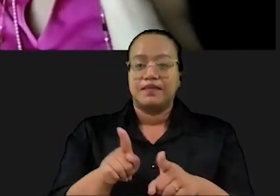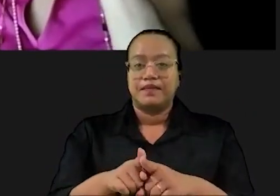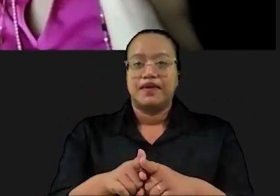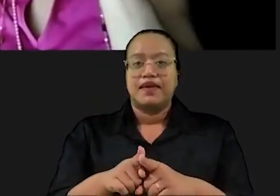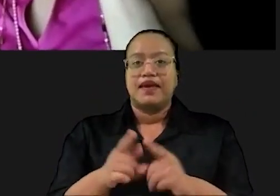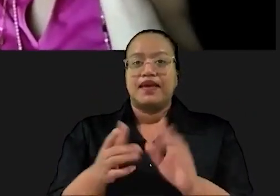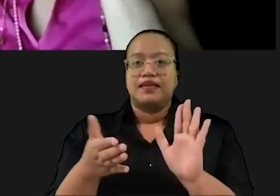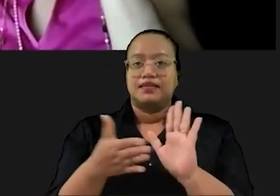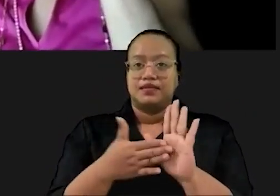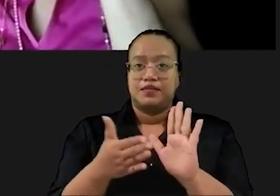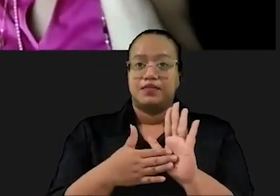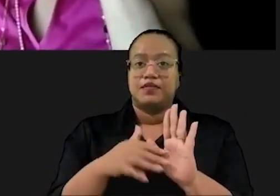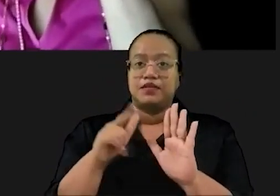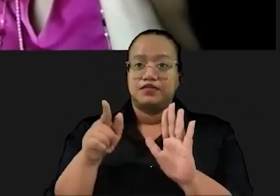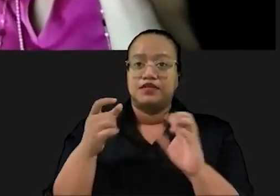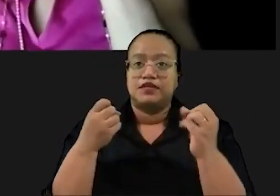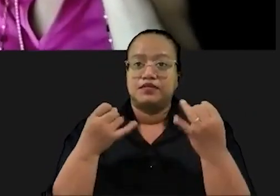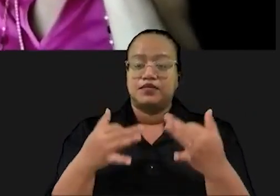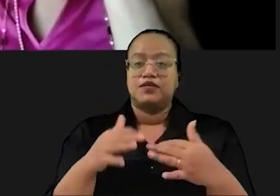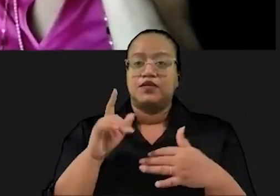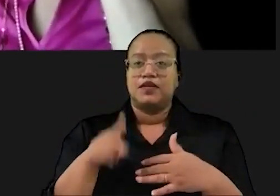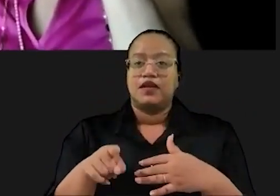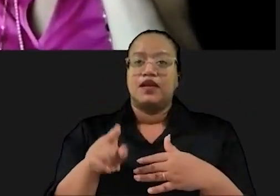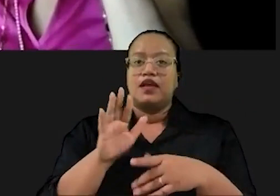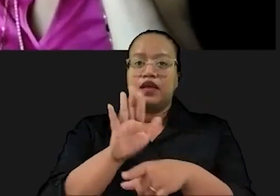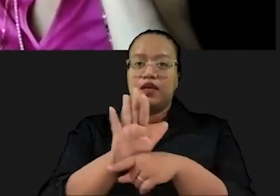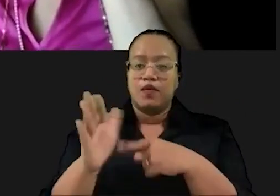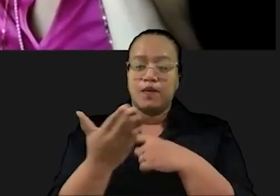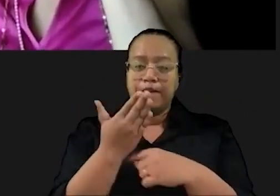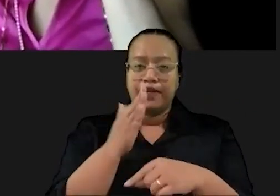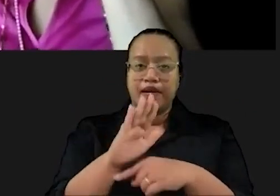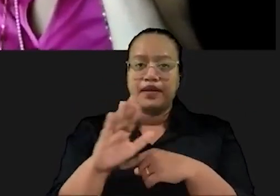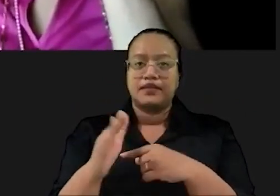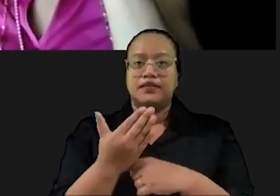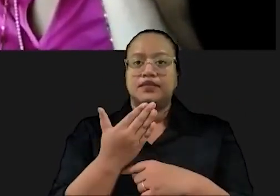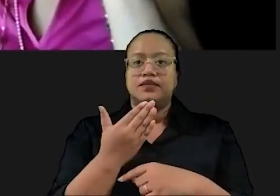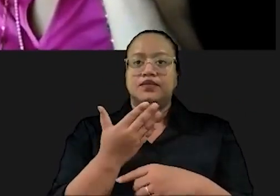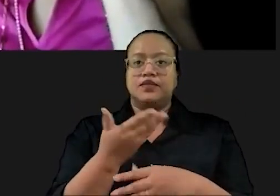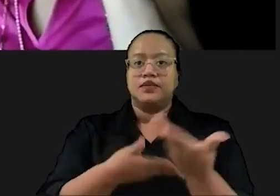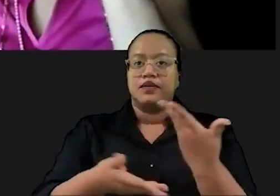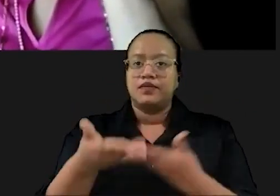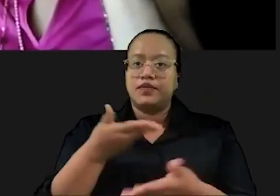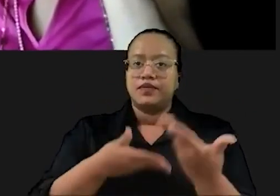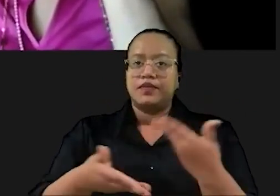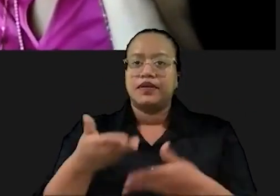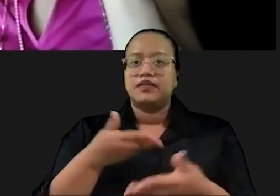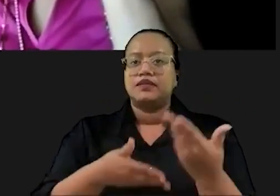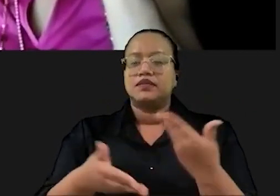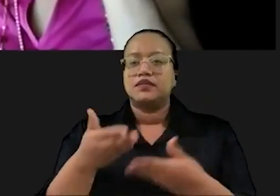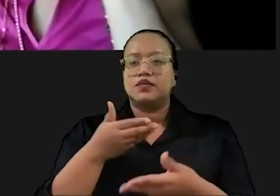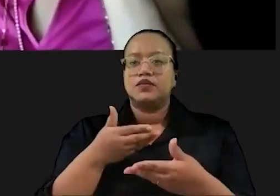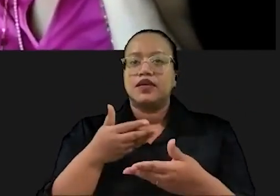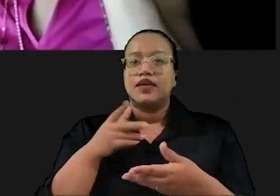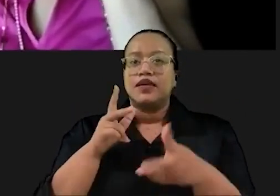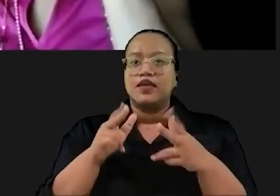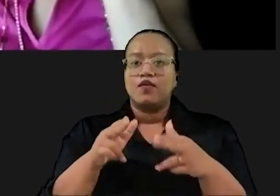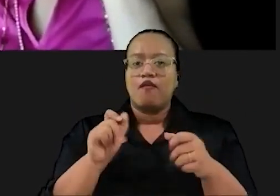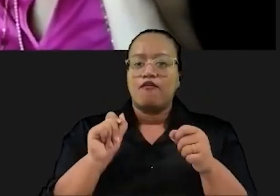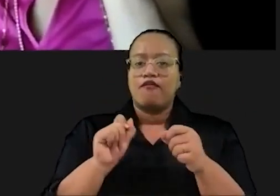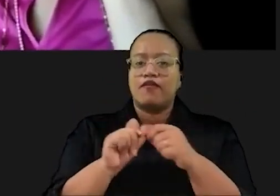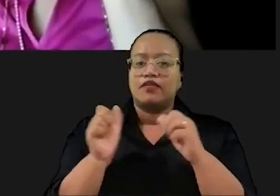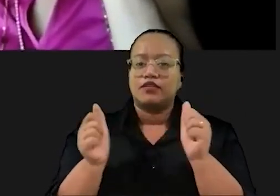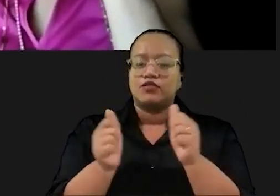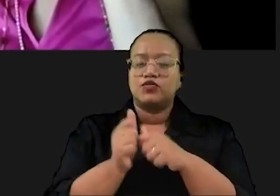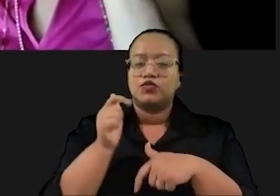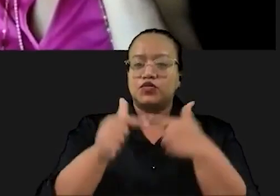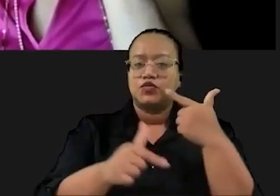Que é a proposta da cooperação, da colaboração, do fazermos juntos. E o